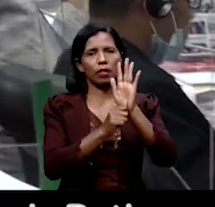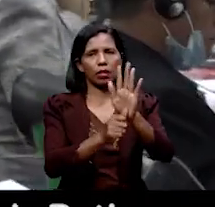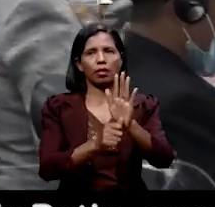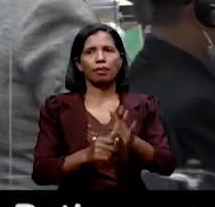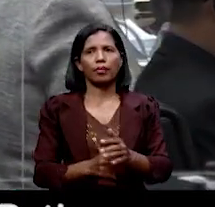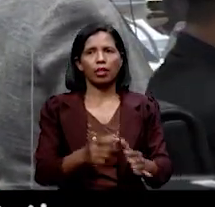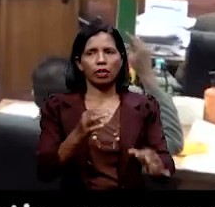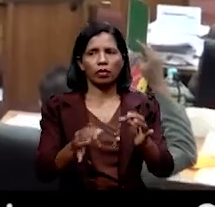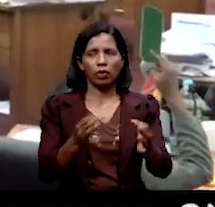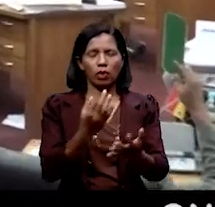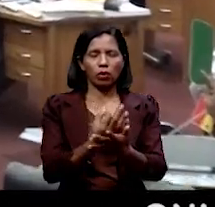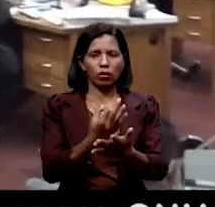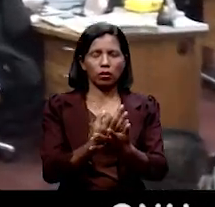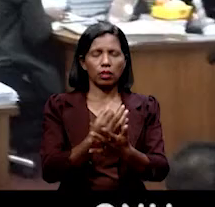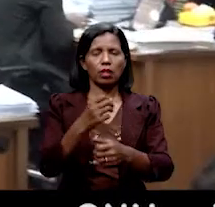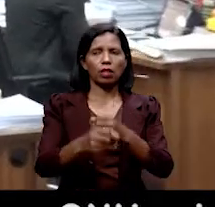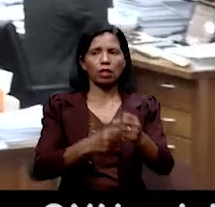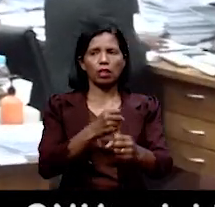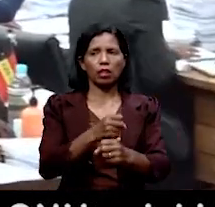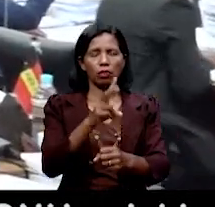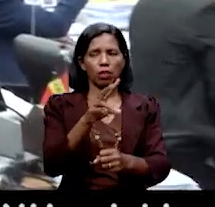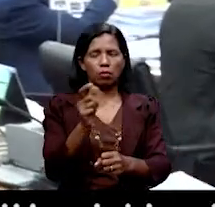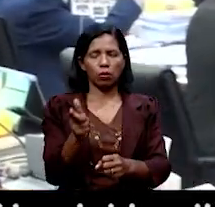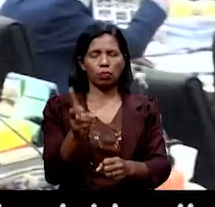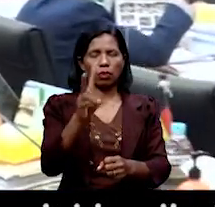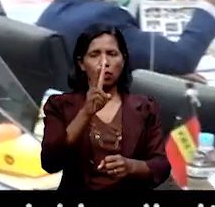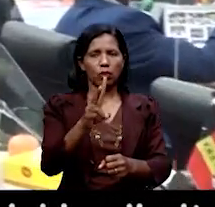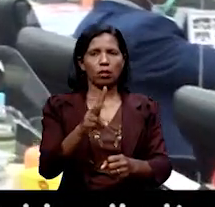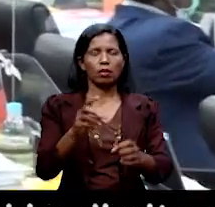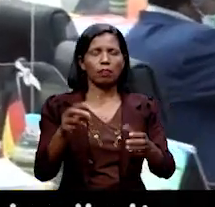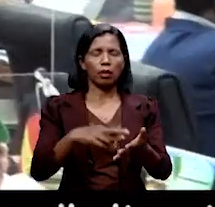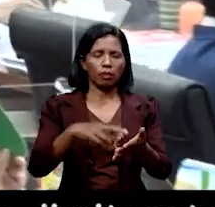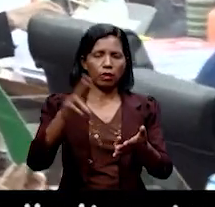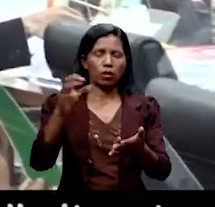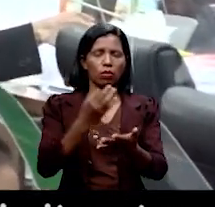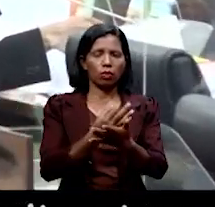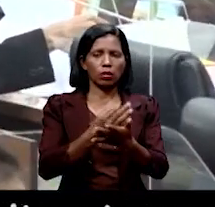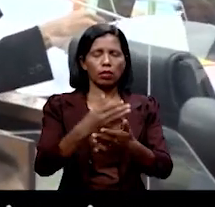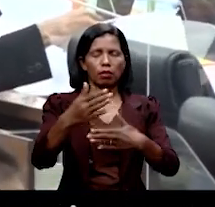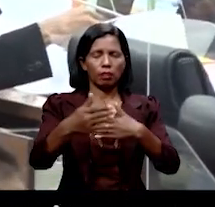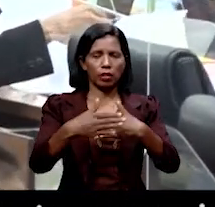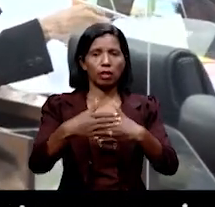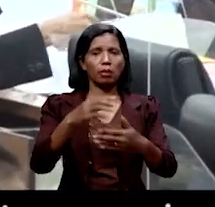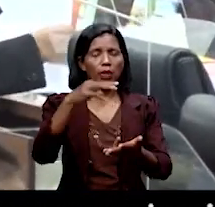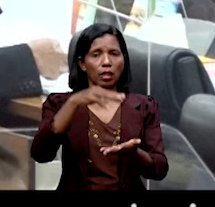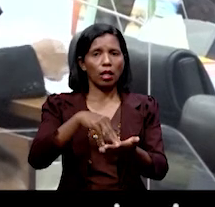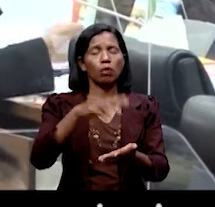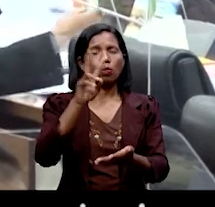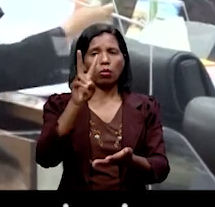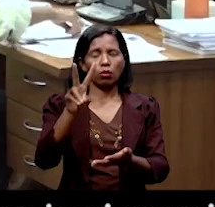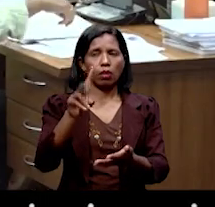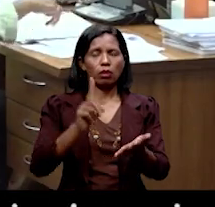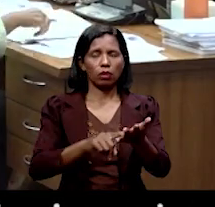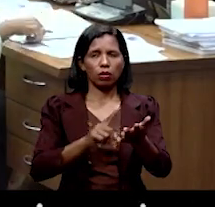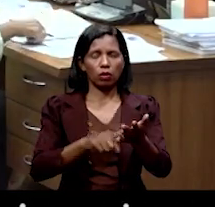Mas que o orçamento zerado do Estado Tinen Rihunrua, Ruanuluresenrua, ne consegue passar o montante basic bilhão rua, mas be, a